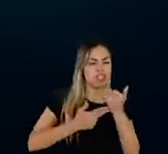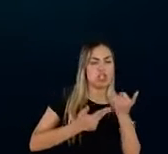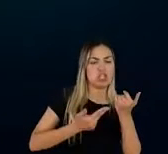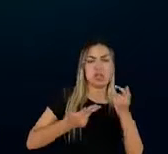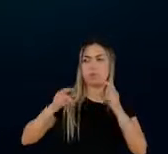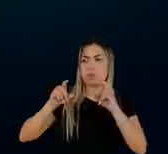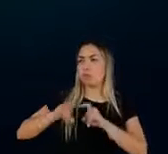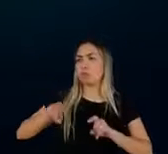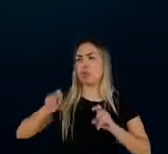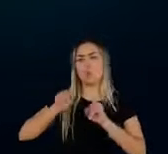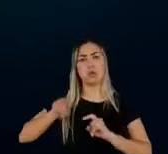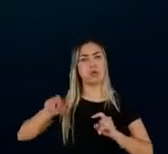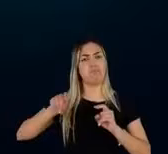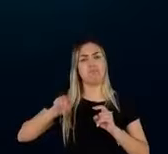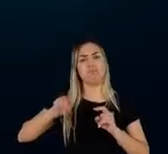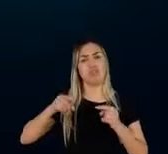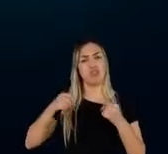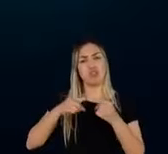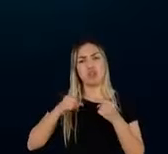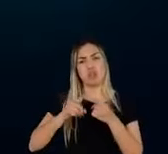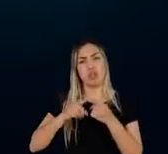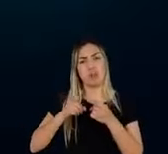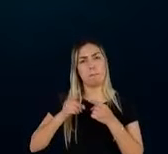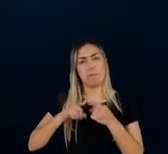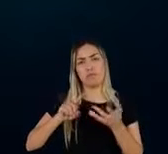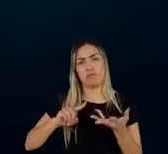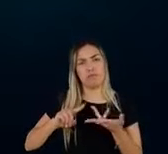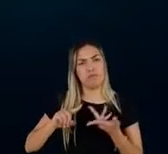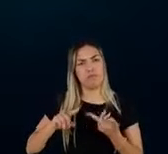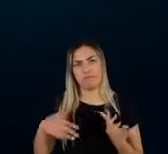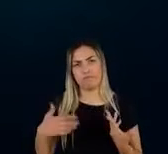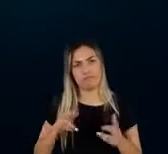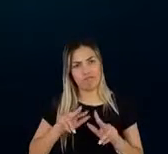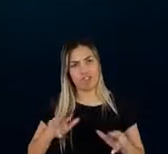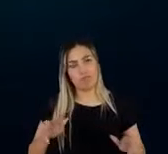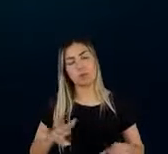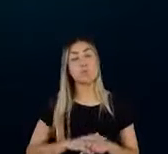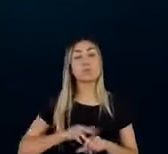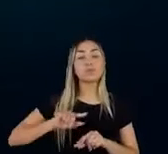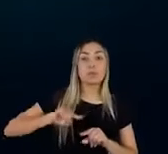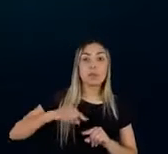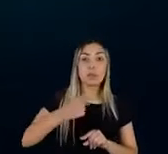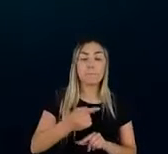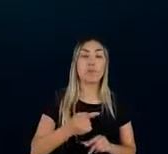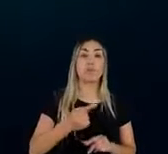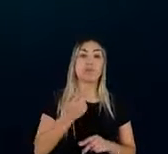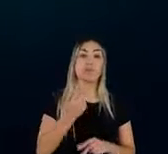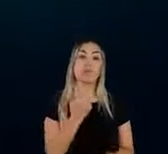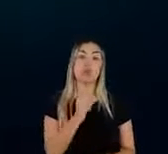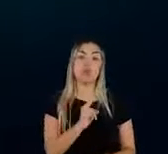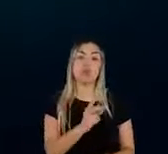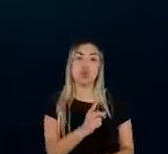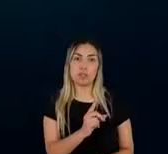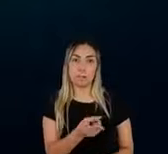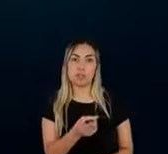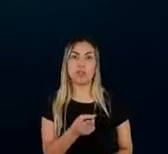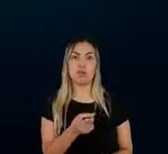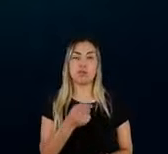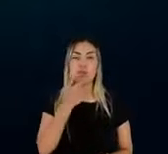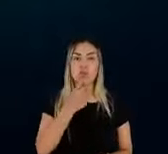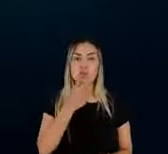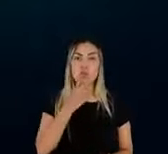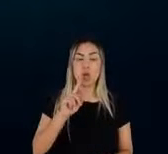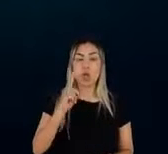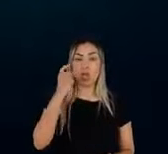Computadores de todos os tipos e aí só para complementar já nos anos 2000 é o ex-presidente da